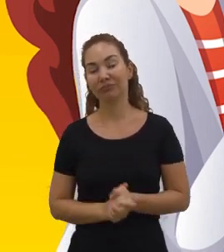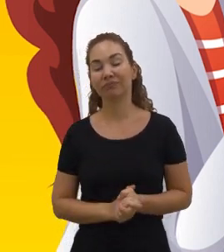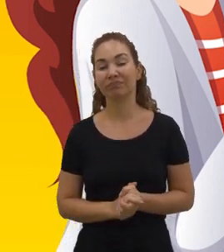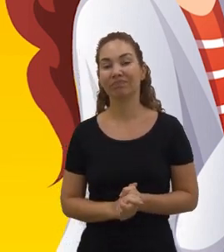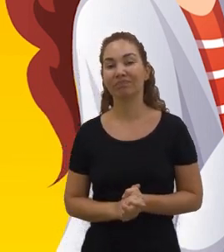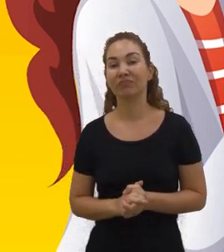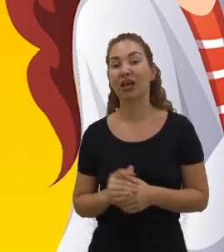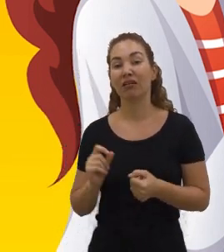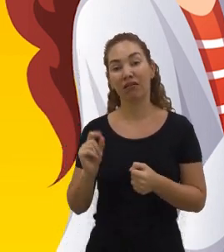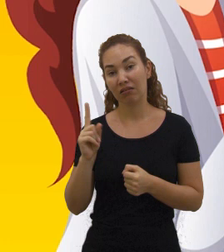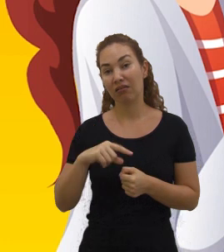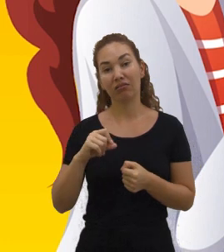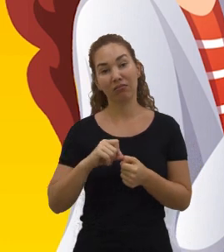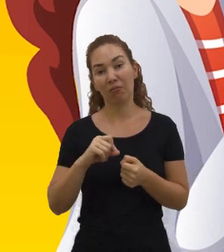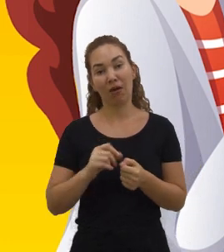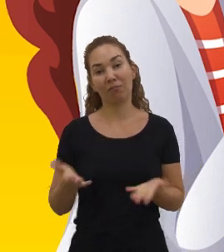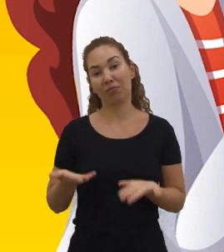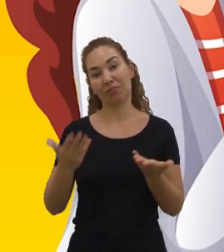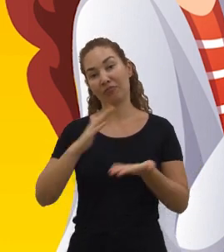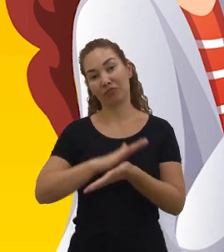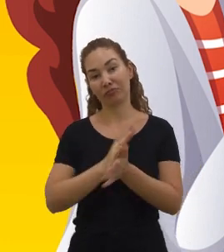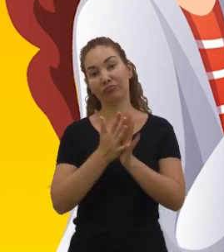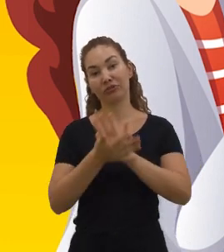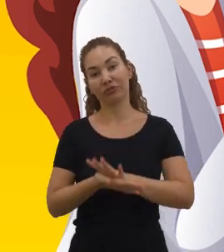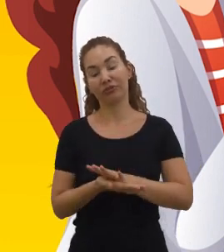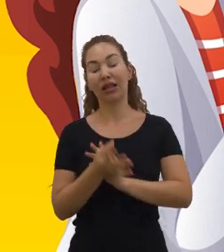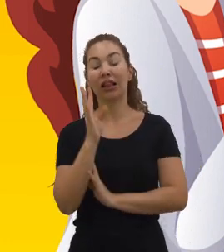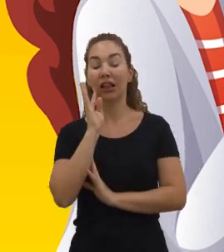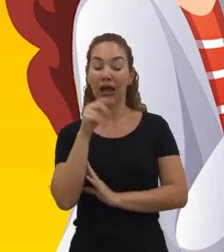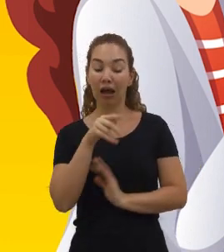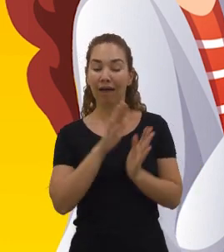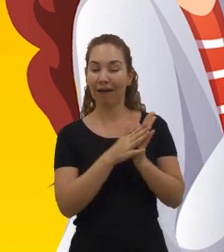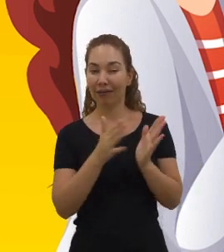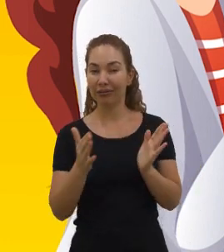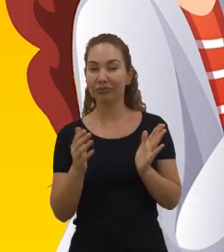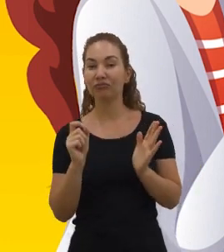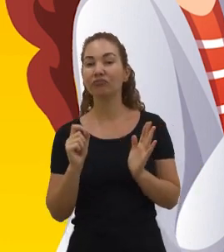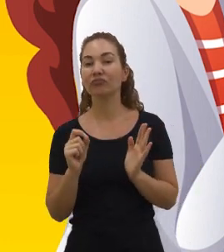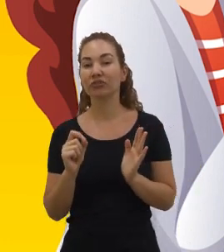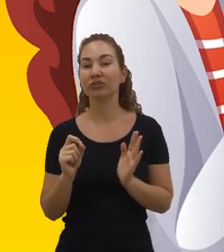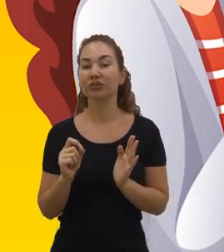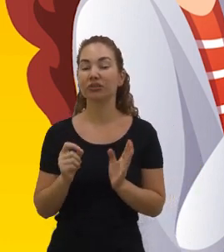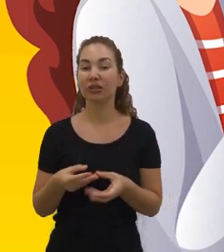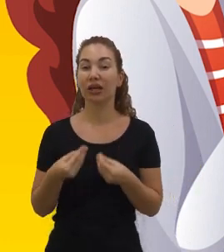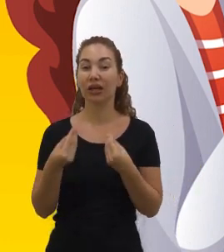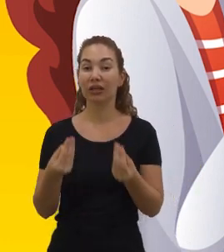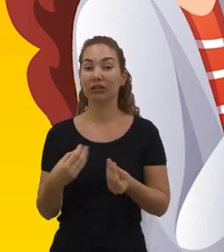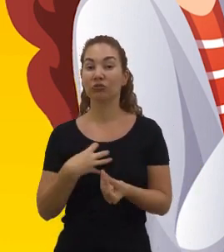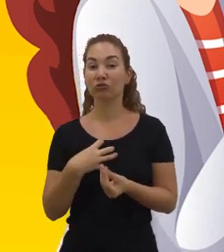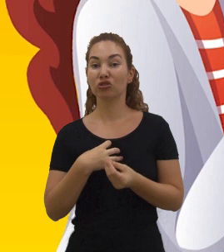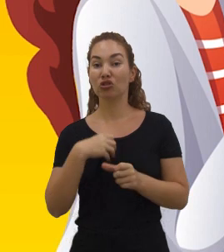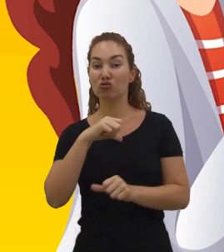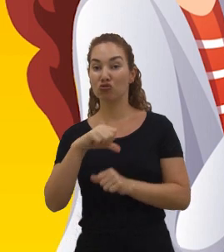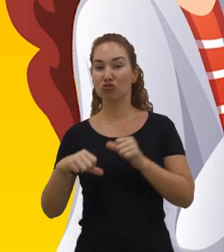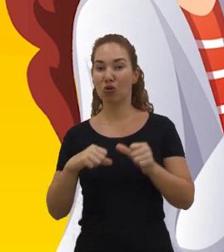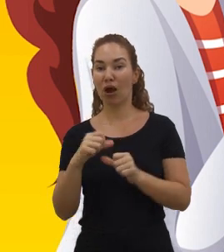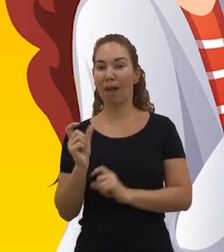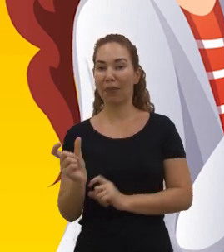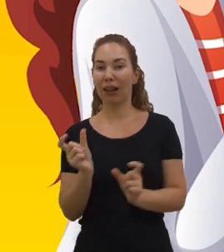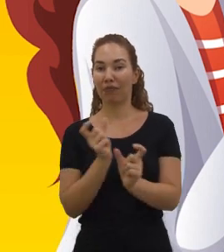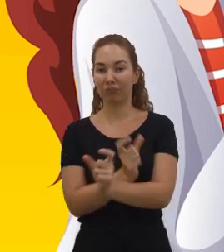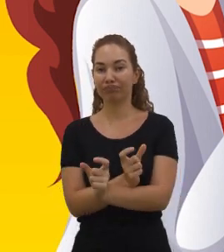esse preconceito, né? exato, e daí é muito legal essa cartilha porque eles dão também formas de substituir essas